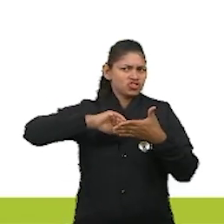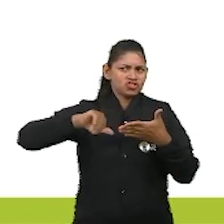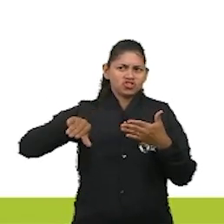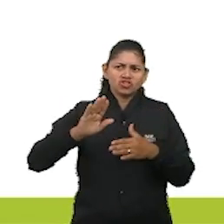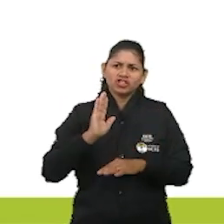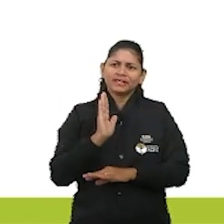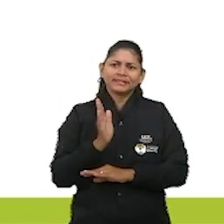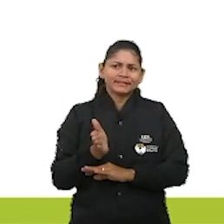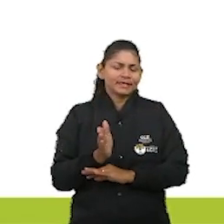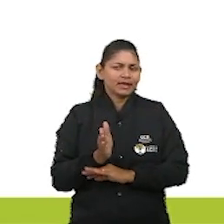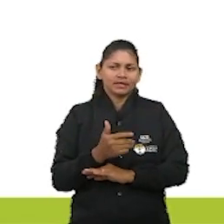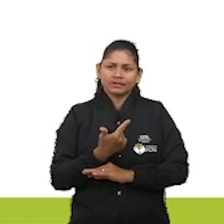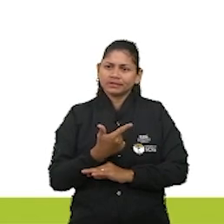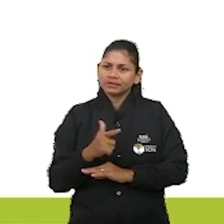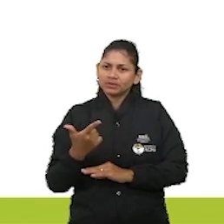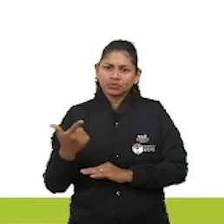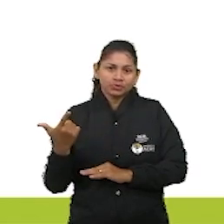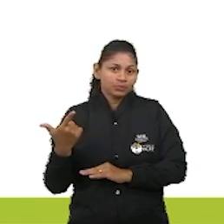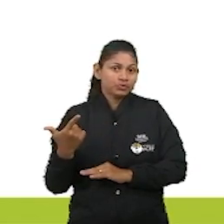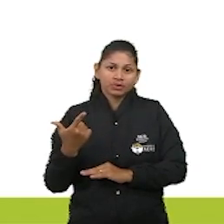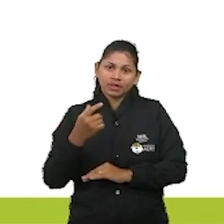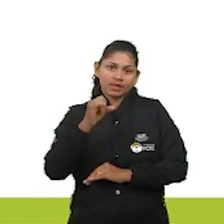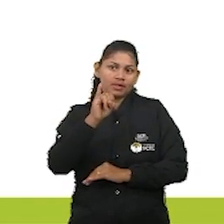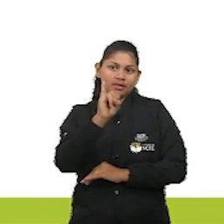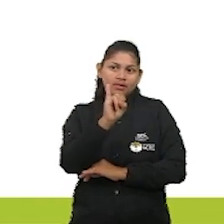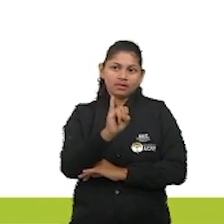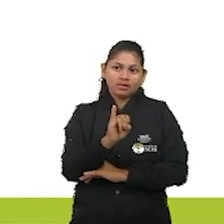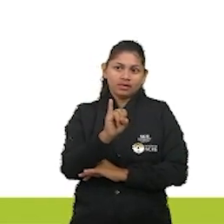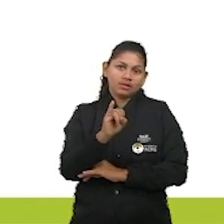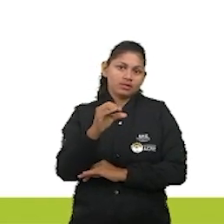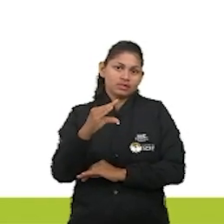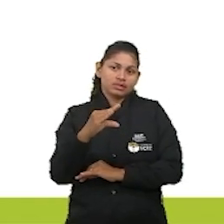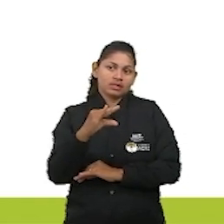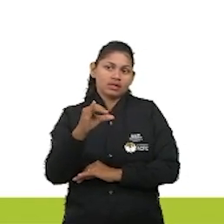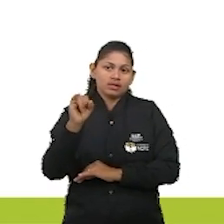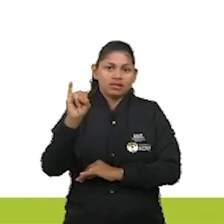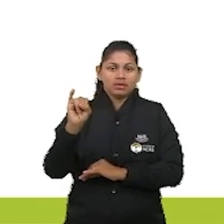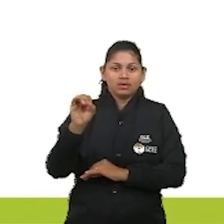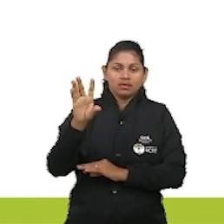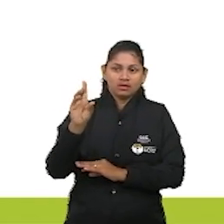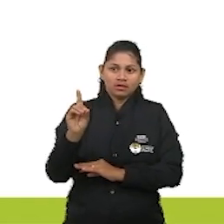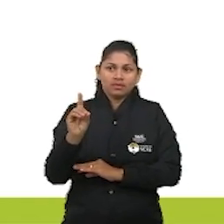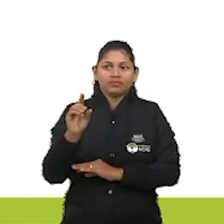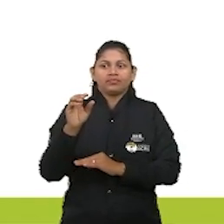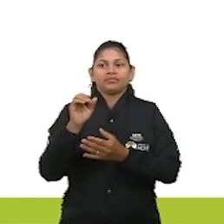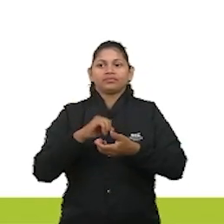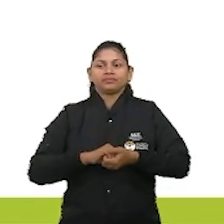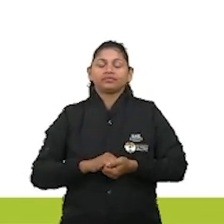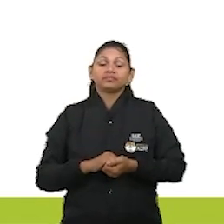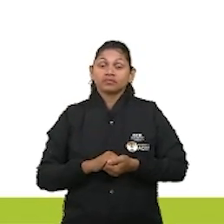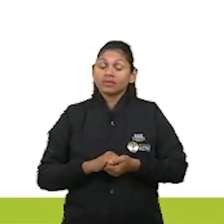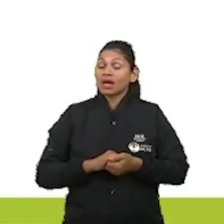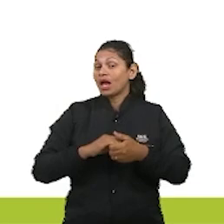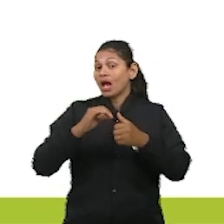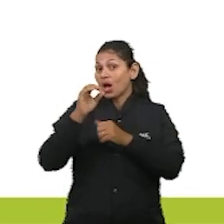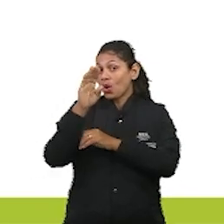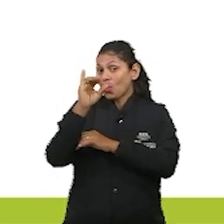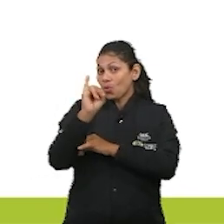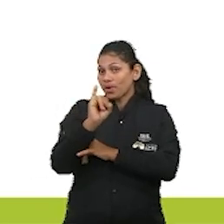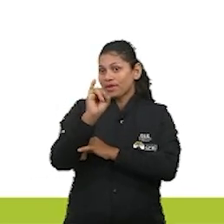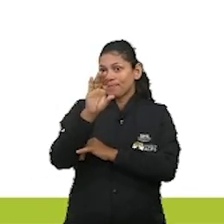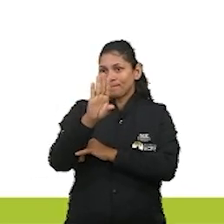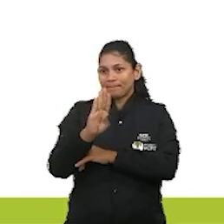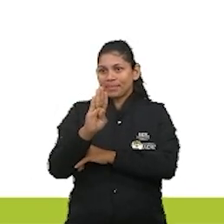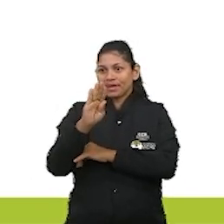acho ainda a resposta de cara. Eu vou continuar a análise. E aí, vai descendo ali meu IB, vai achar outro